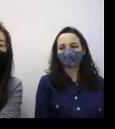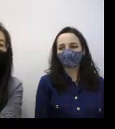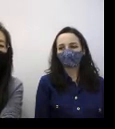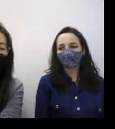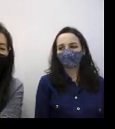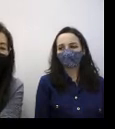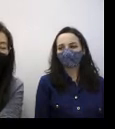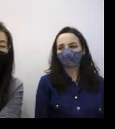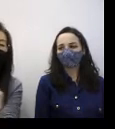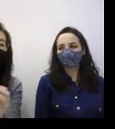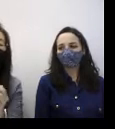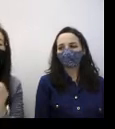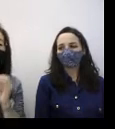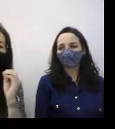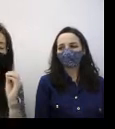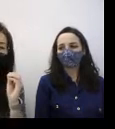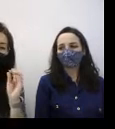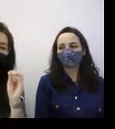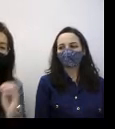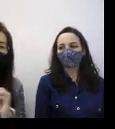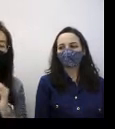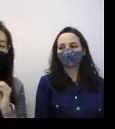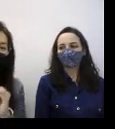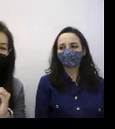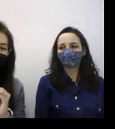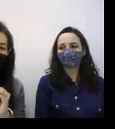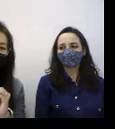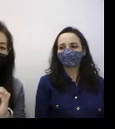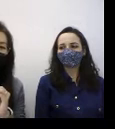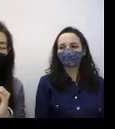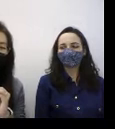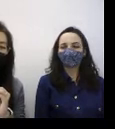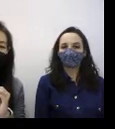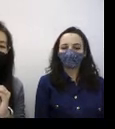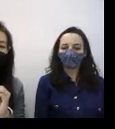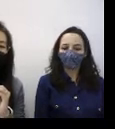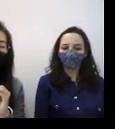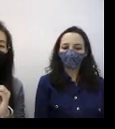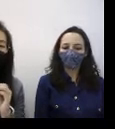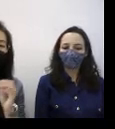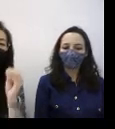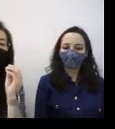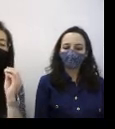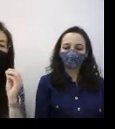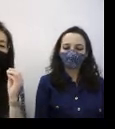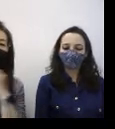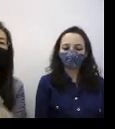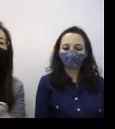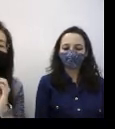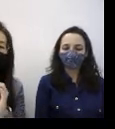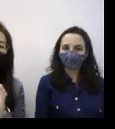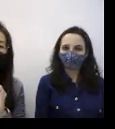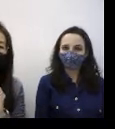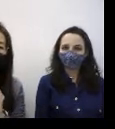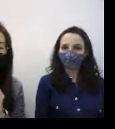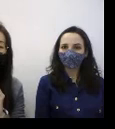várias questões que vão corroborando para que eu fique mal, né? O que a gente pode fazer é